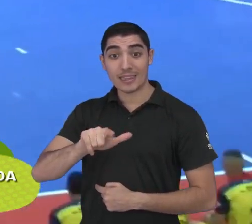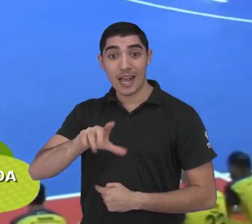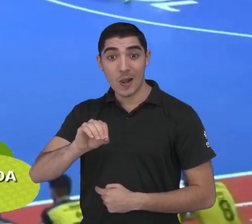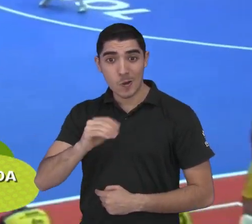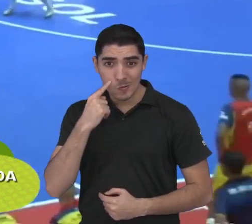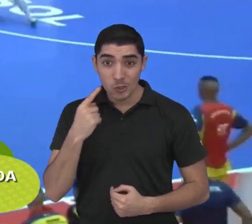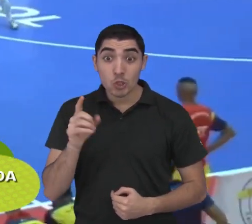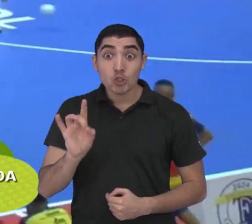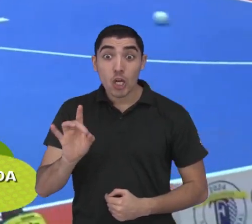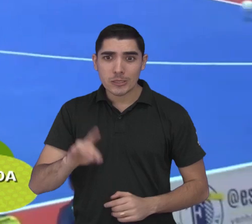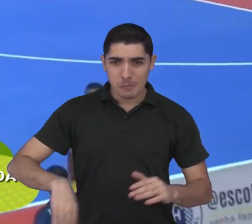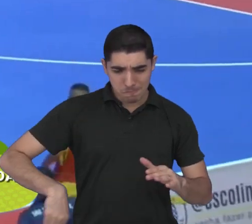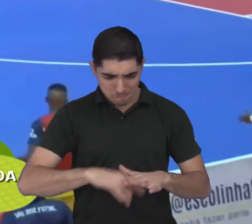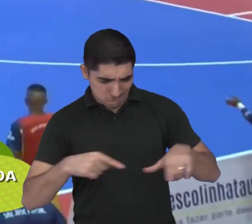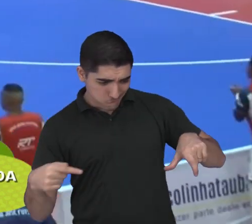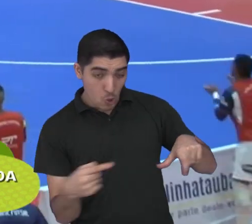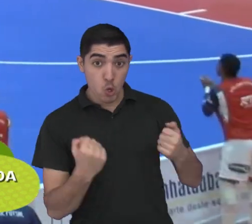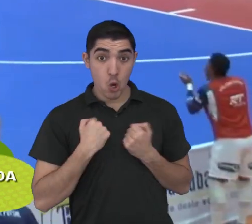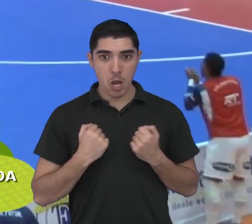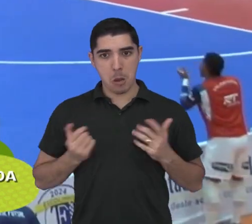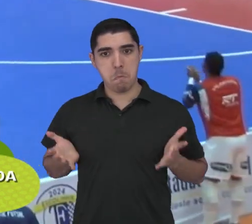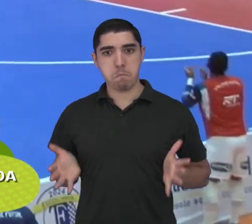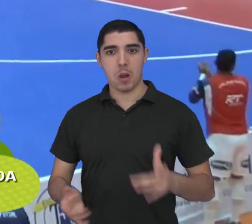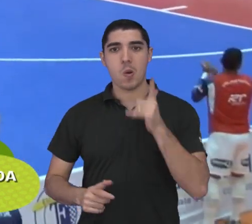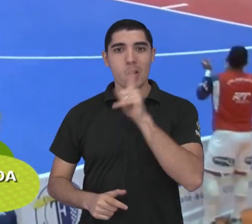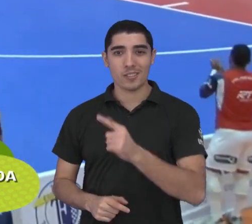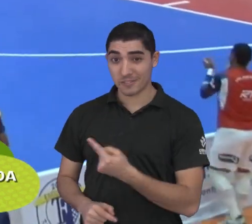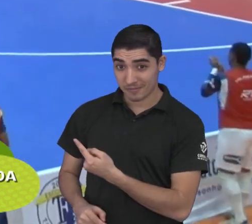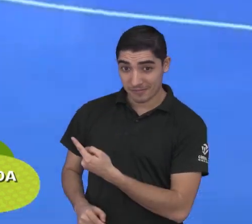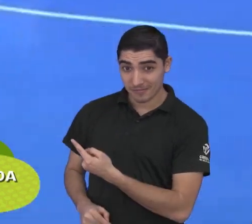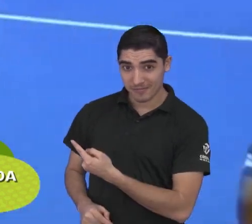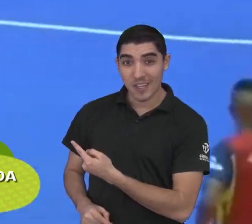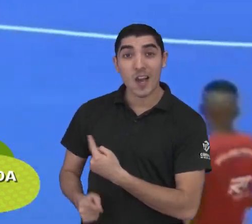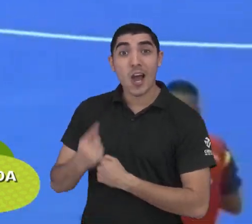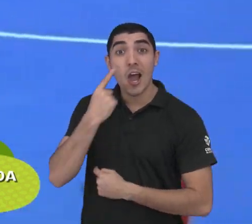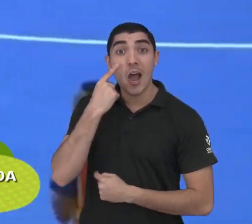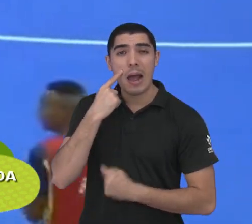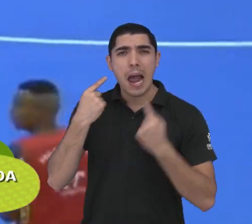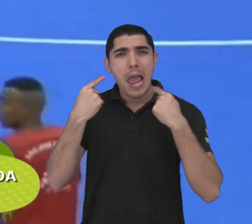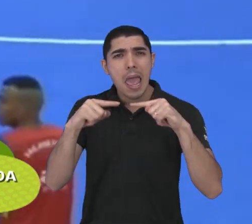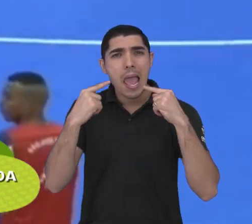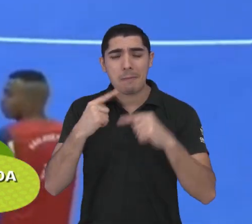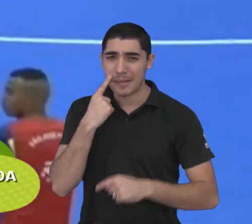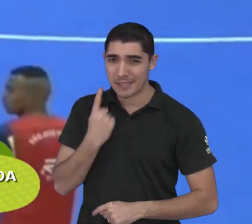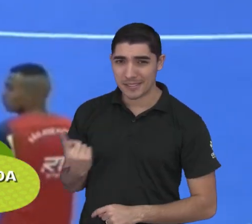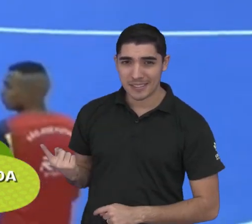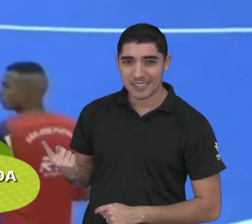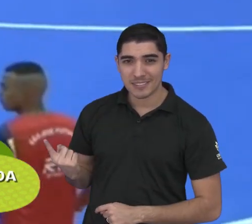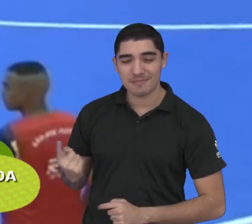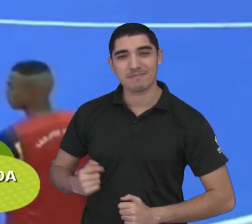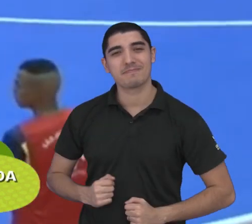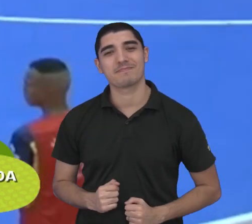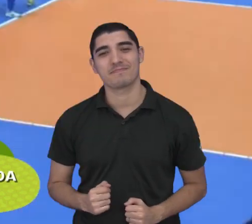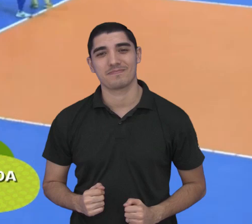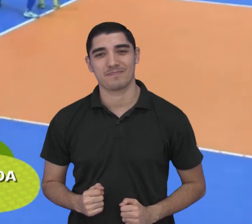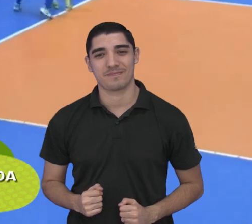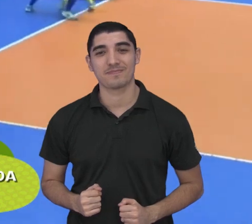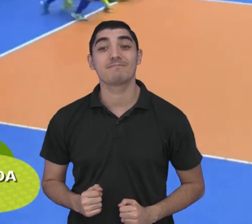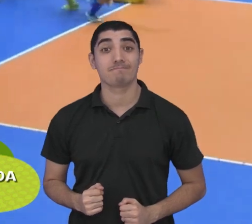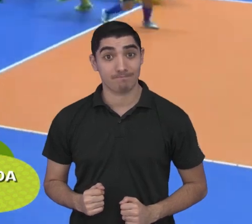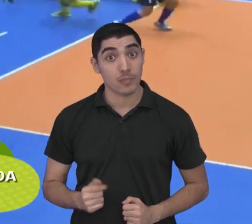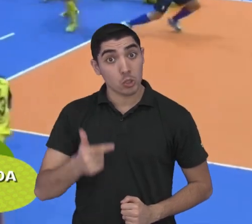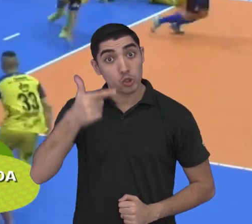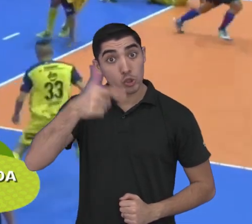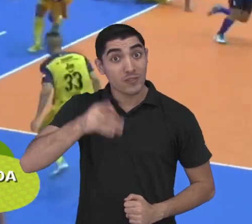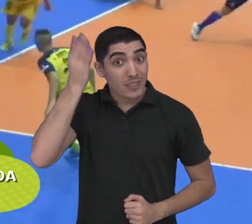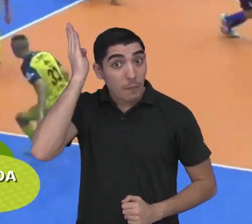do gol, chutou em cima de Vini Oliveira. Perdeu grande chance o Taubaté. E olha aí a lamentação do Ítalo. De novo,